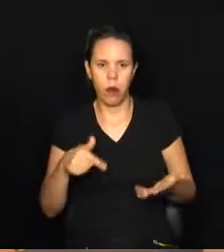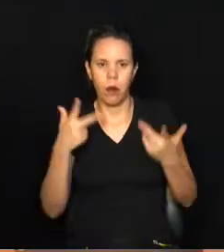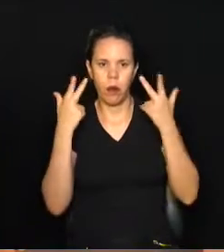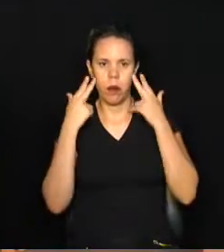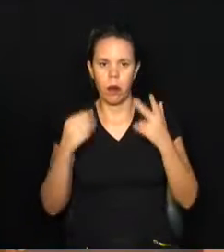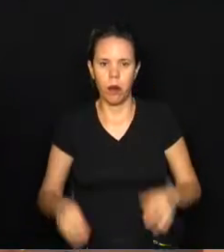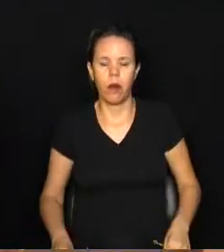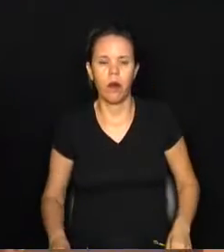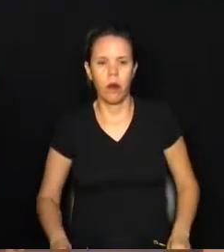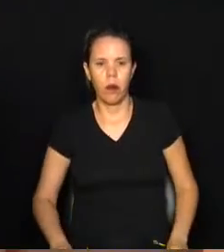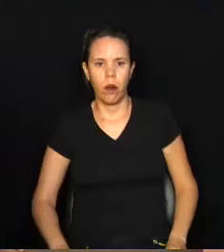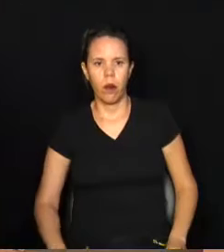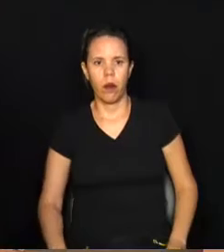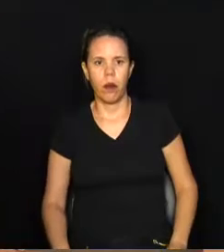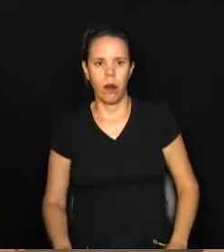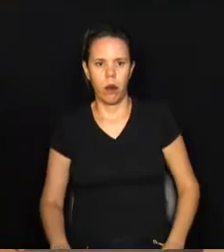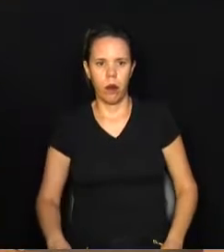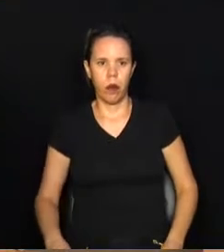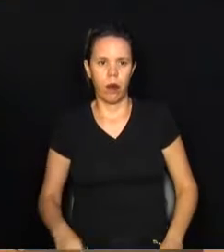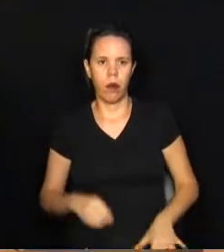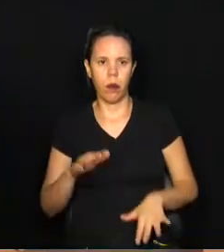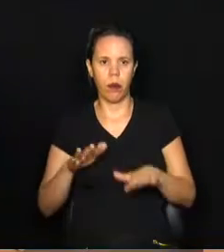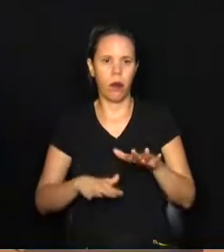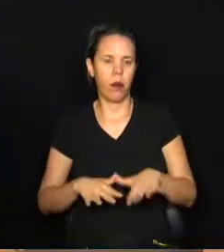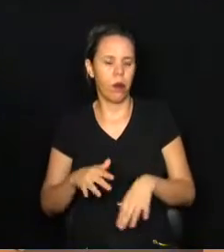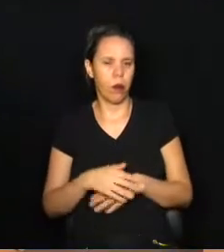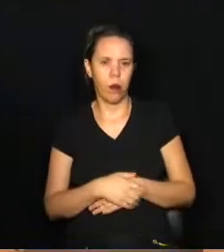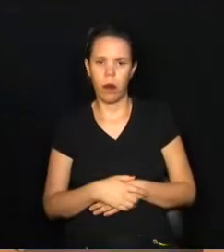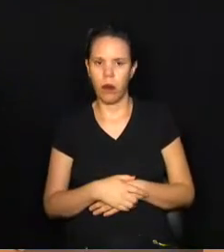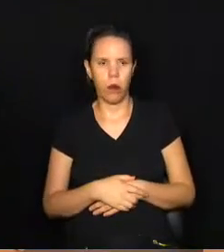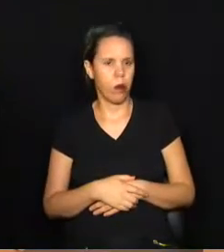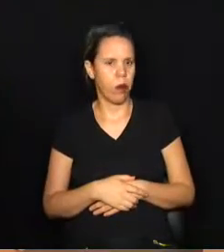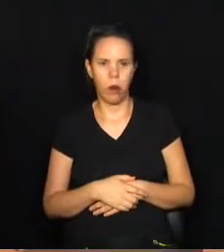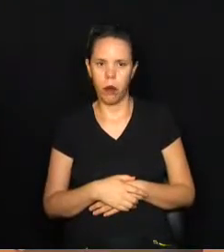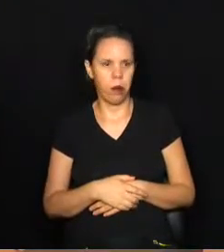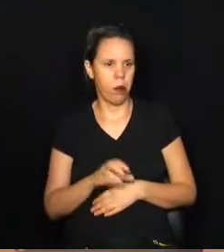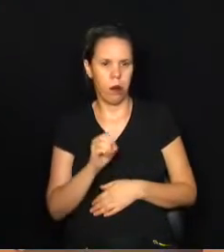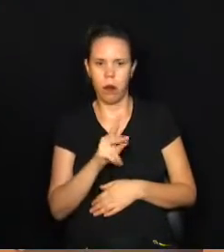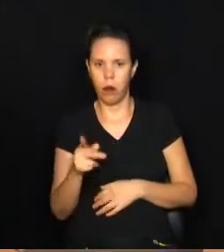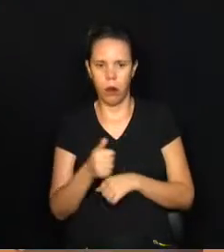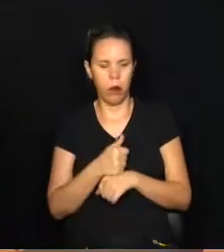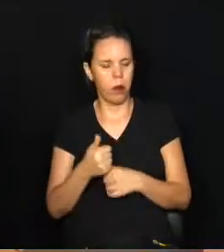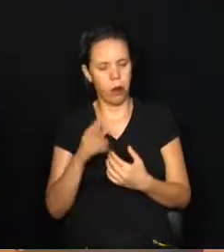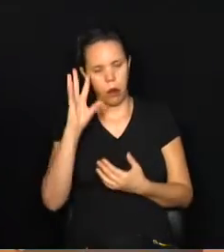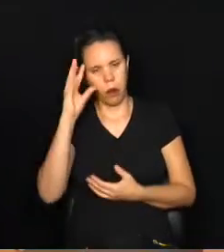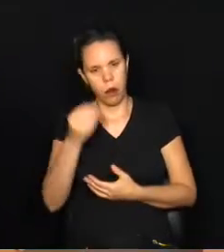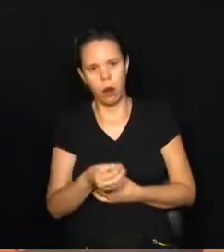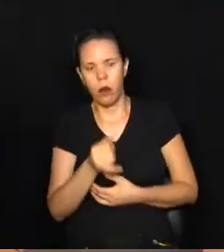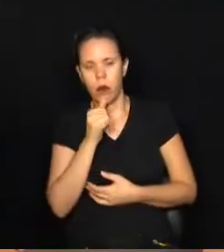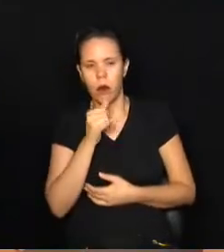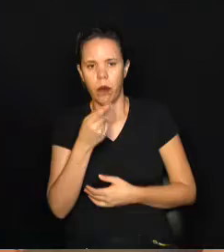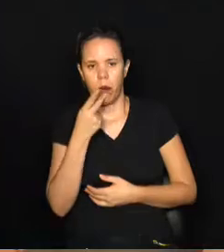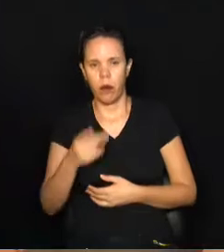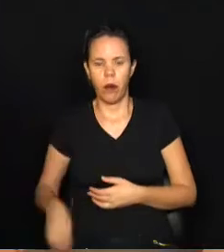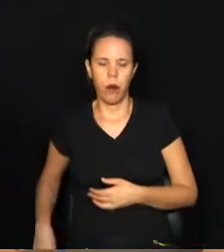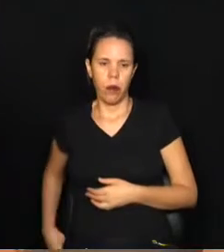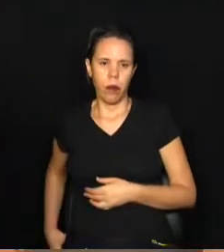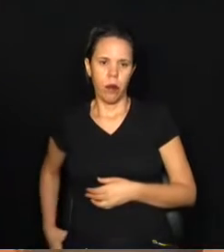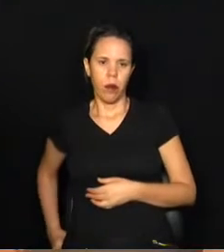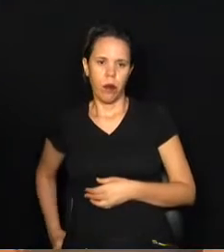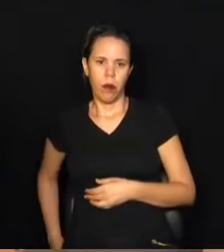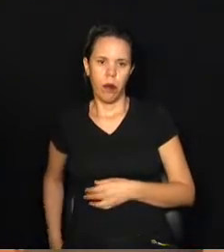natural que, às vezes, nem muitos optometristas compreendem. Por exemplo, vou mostrar